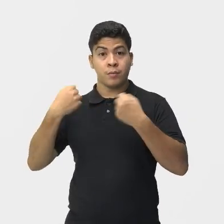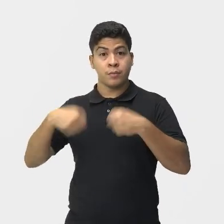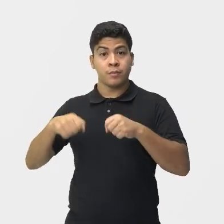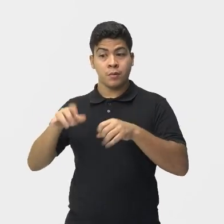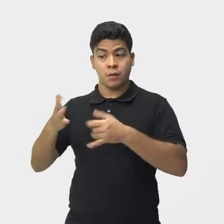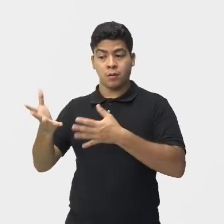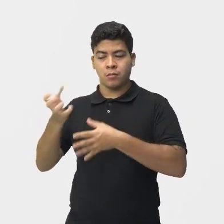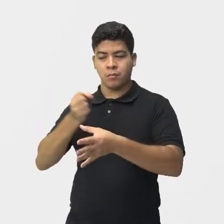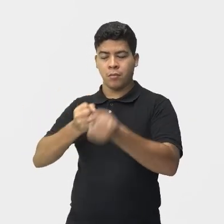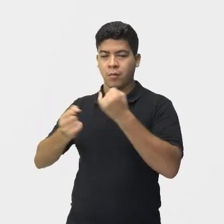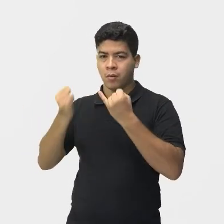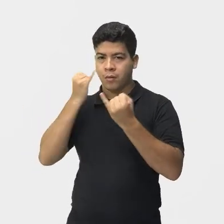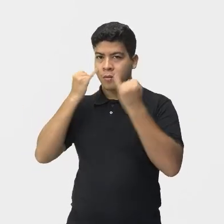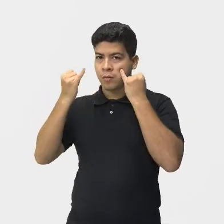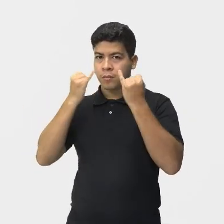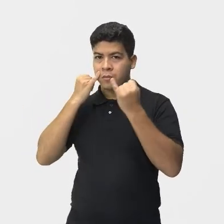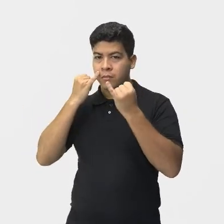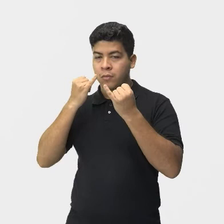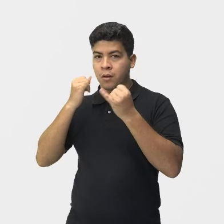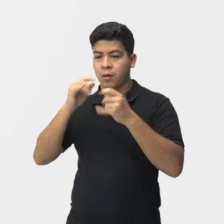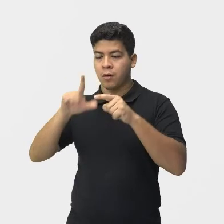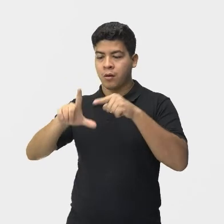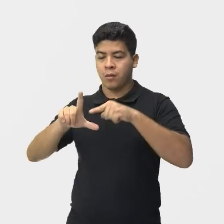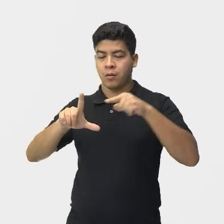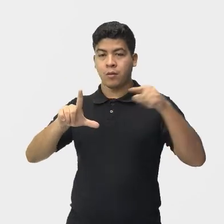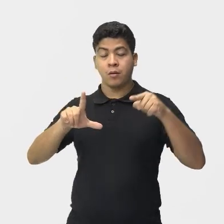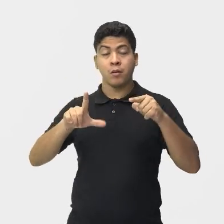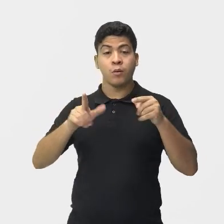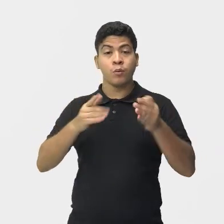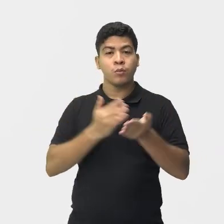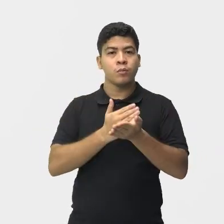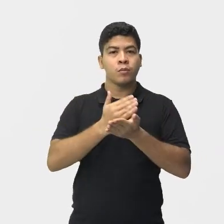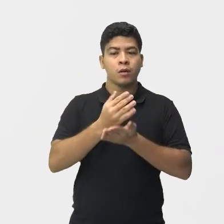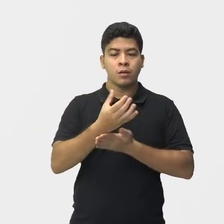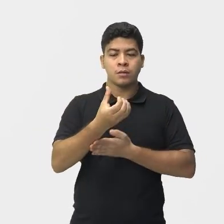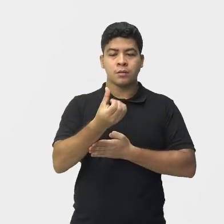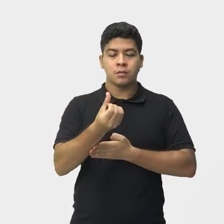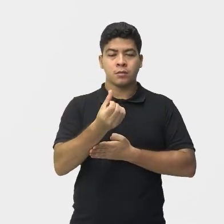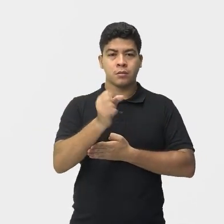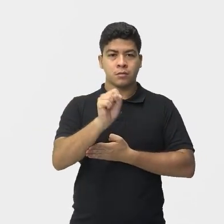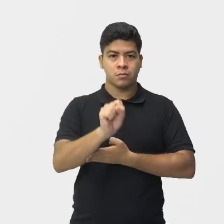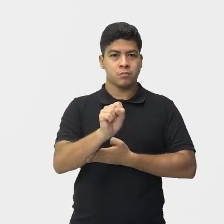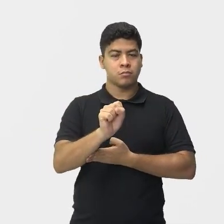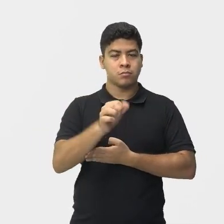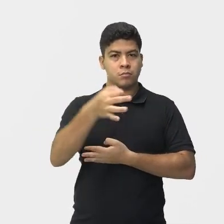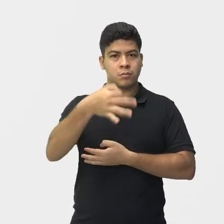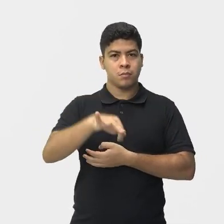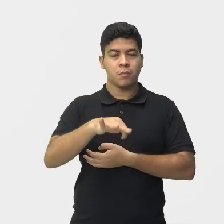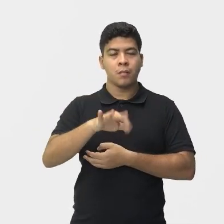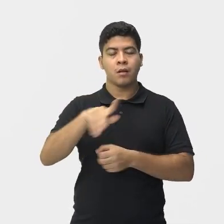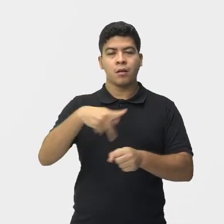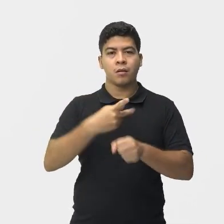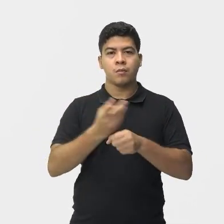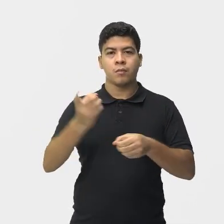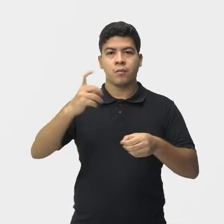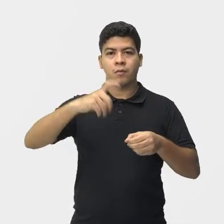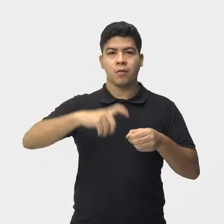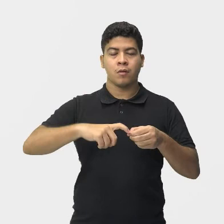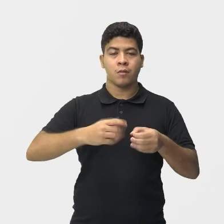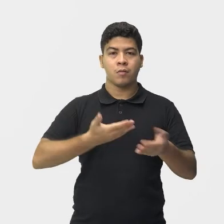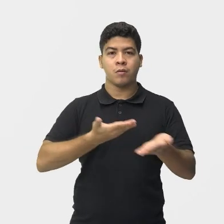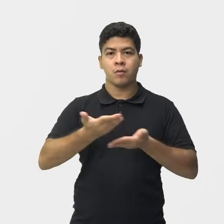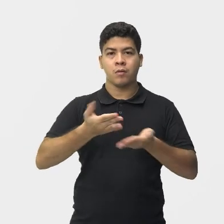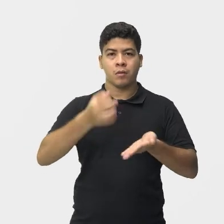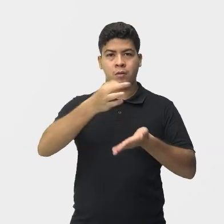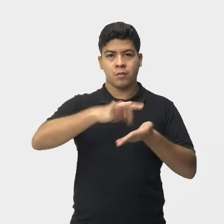a aceleração e o deslocamento escalar nos primeiros 6 segundos do movimento do barco. É isso aí, gente. Daqui a pouco eu volto com